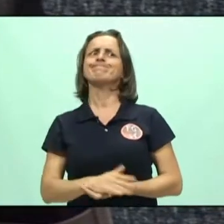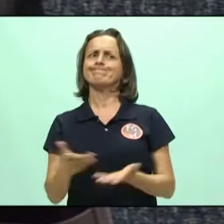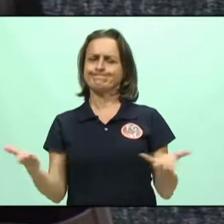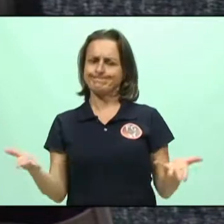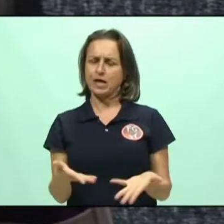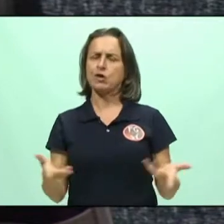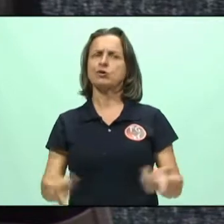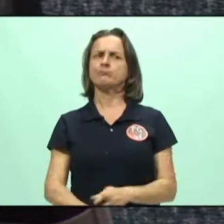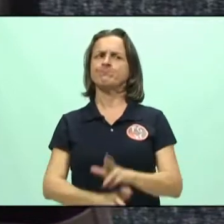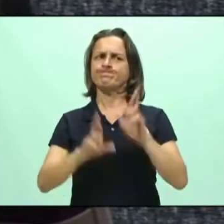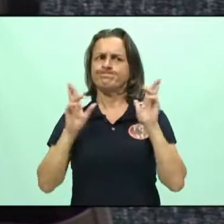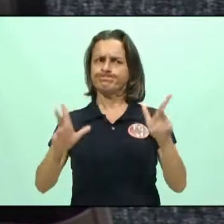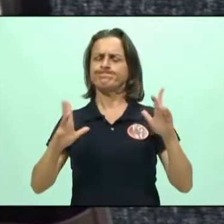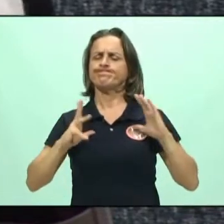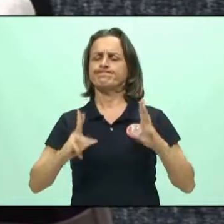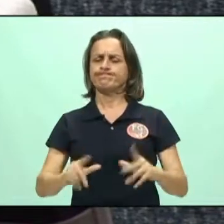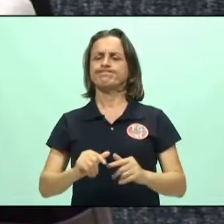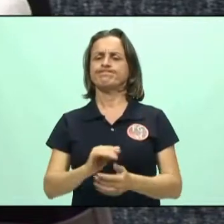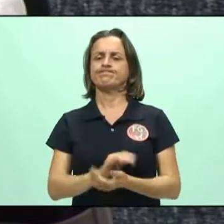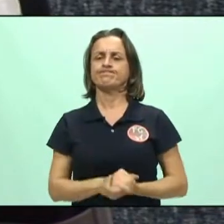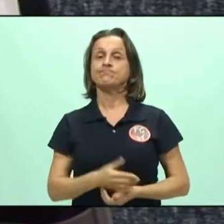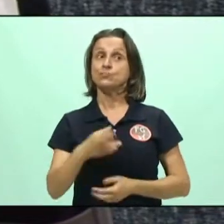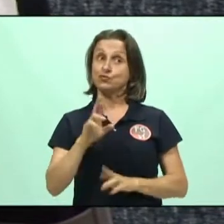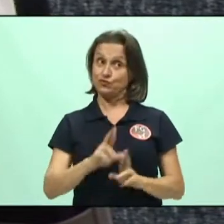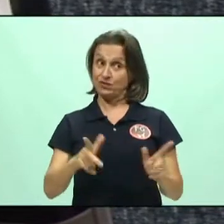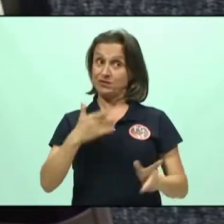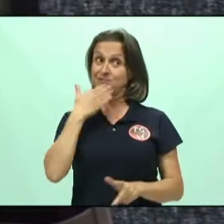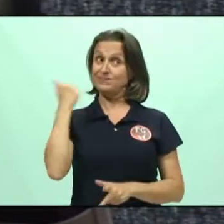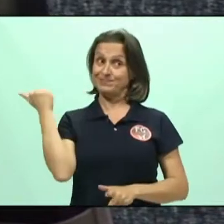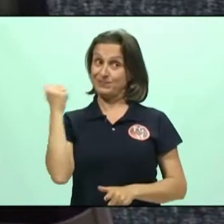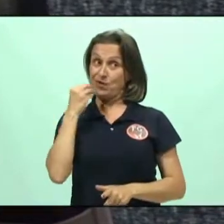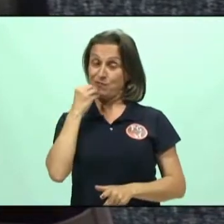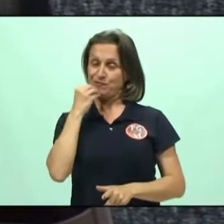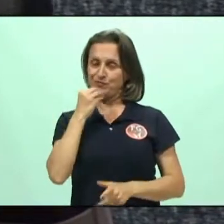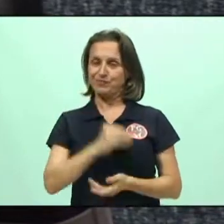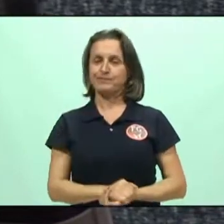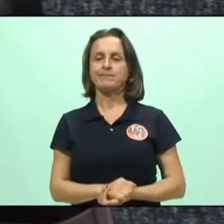diferentes diferentes para melhor evidentemente